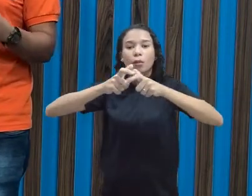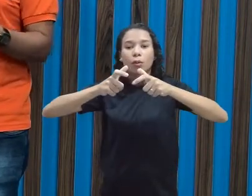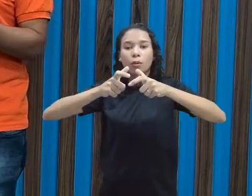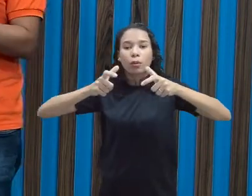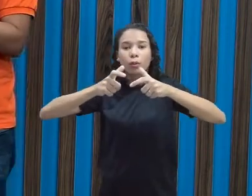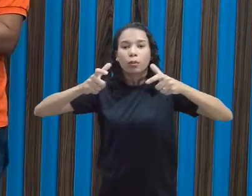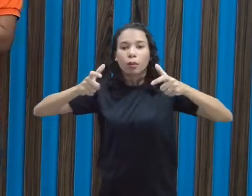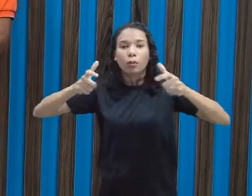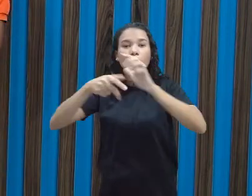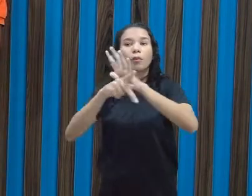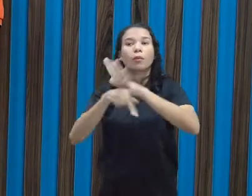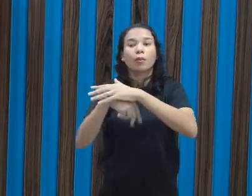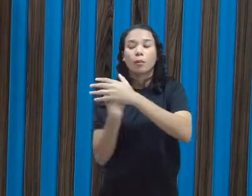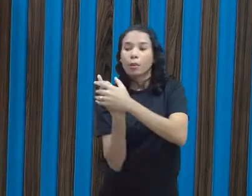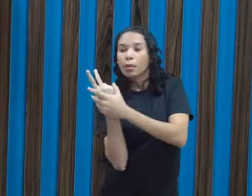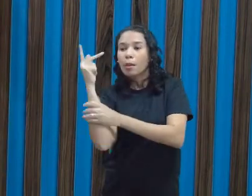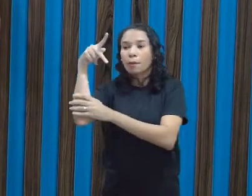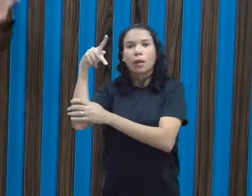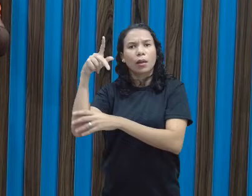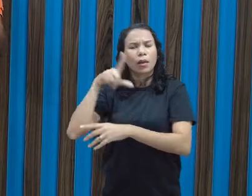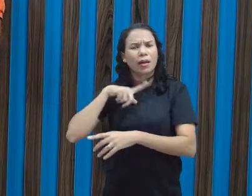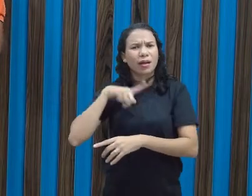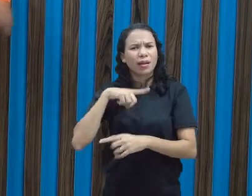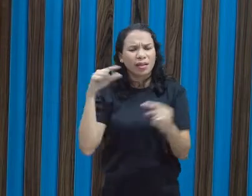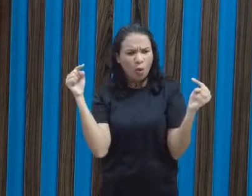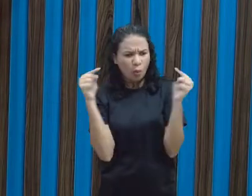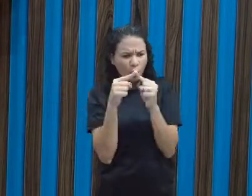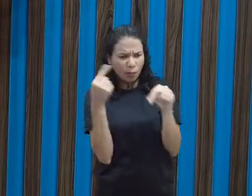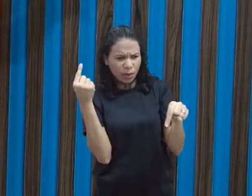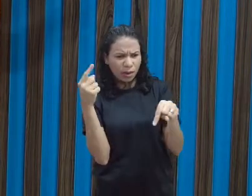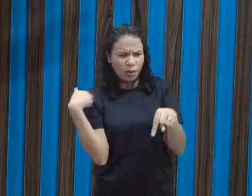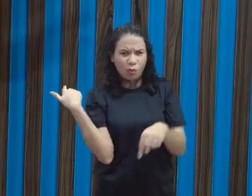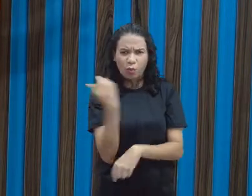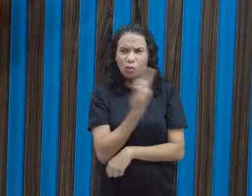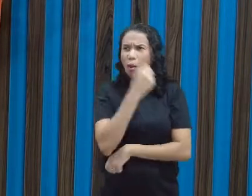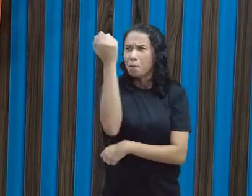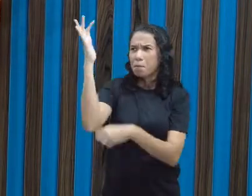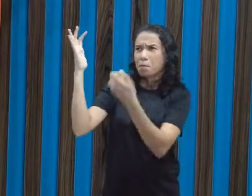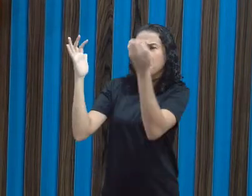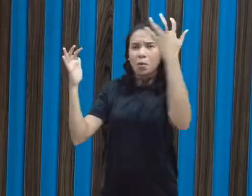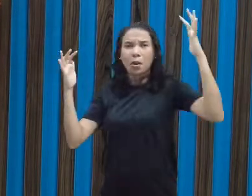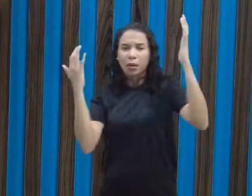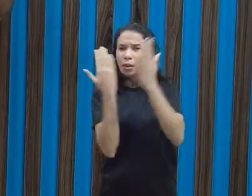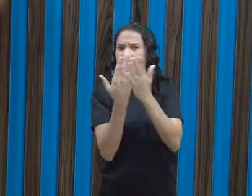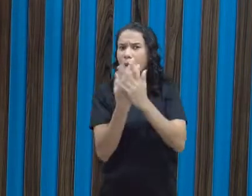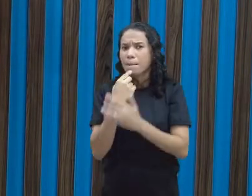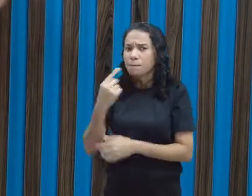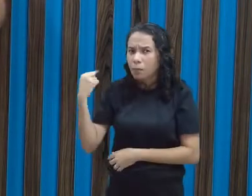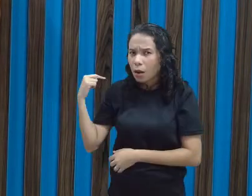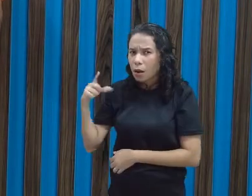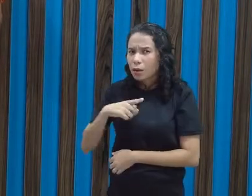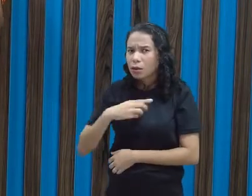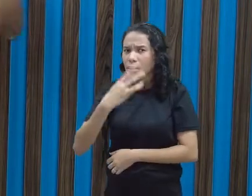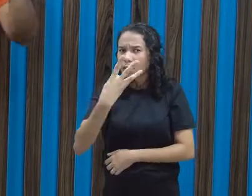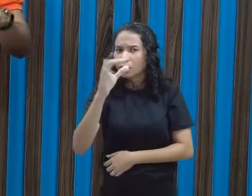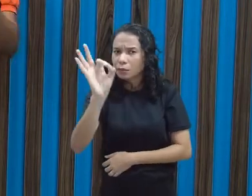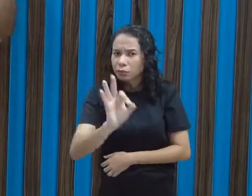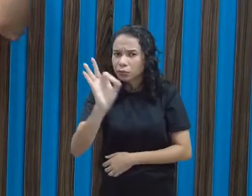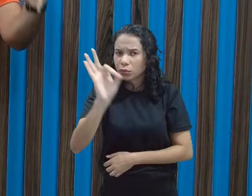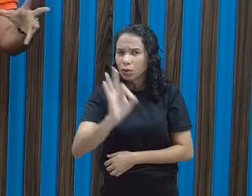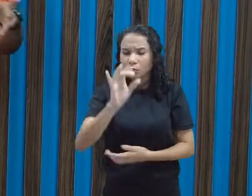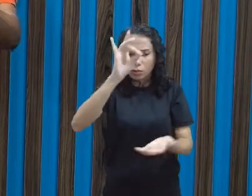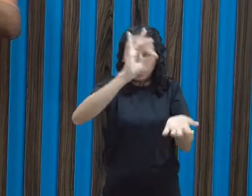crescimento vegetativo. Armando, isso tem a ver com as florestas que a gente falou na aula passada e que só tem 3% da